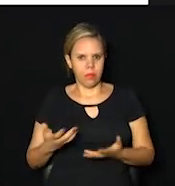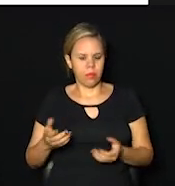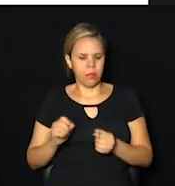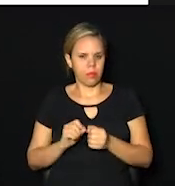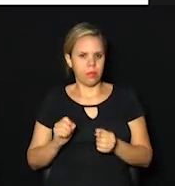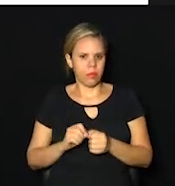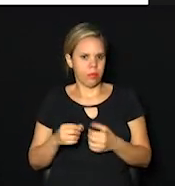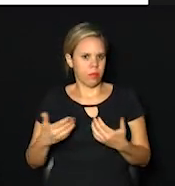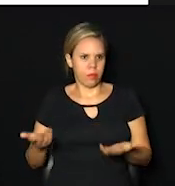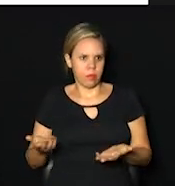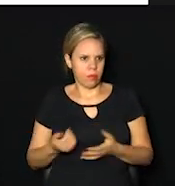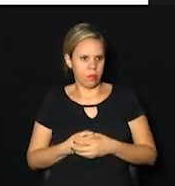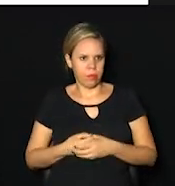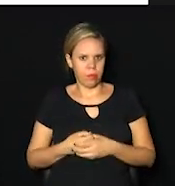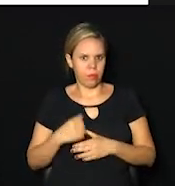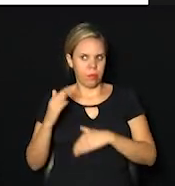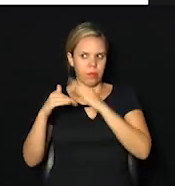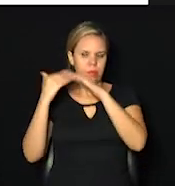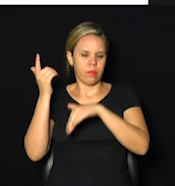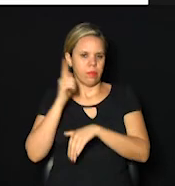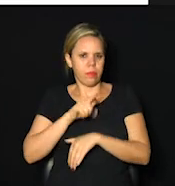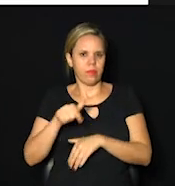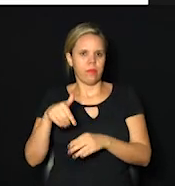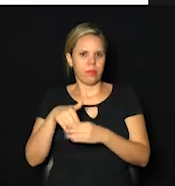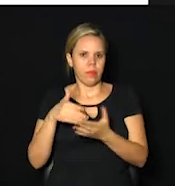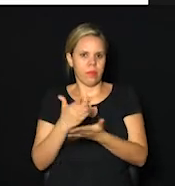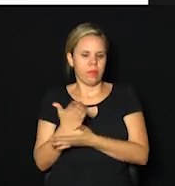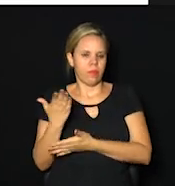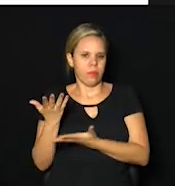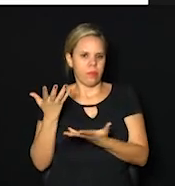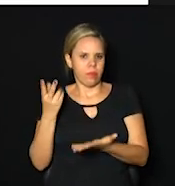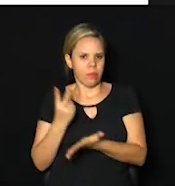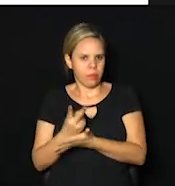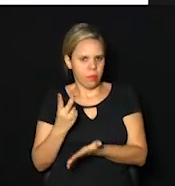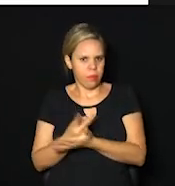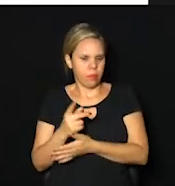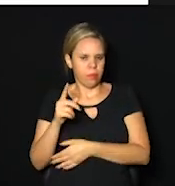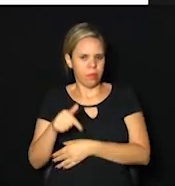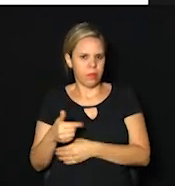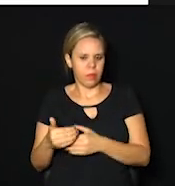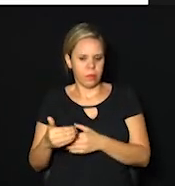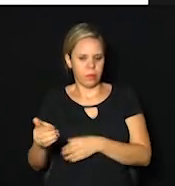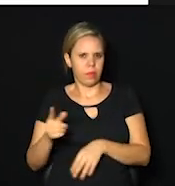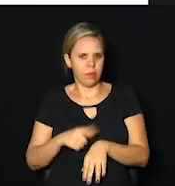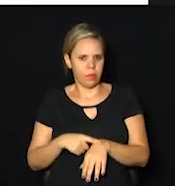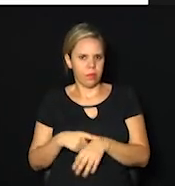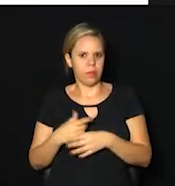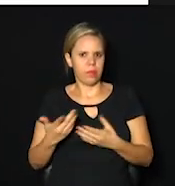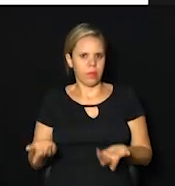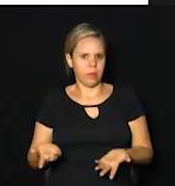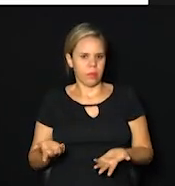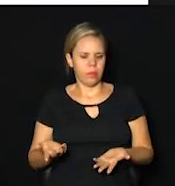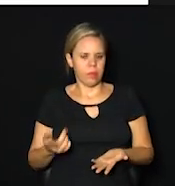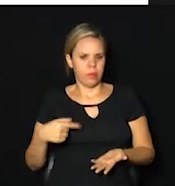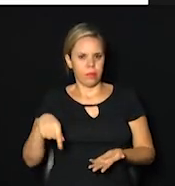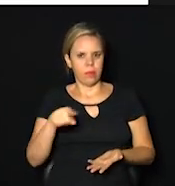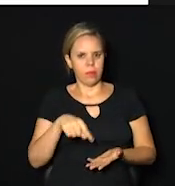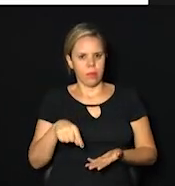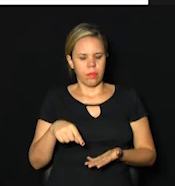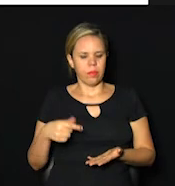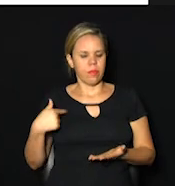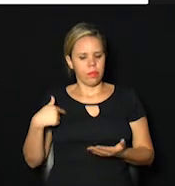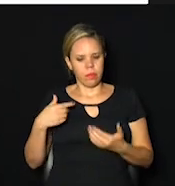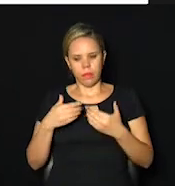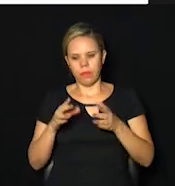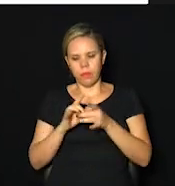fazer? Muito além de ganhar essa eleição. Eu quero manter isso para o longo prazo. Então, eu estou à disposição